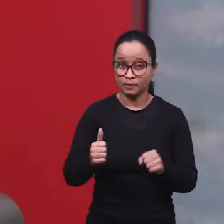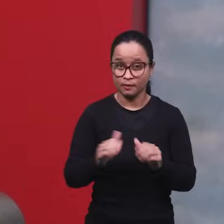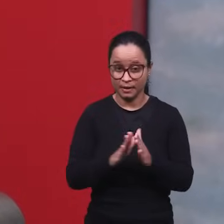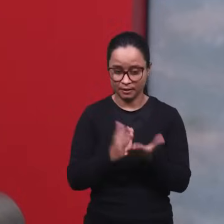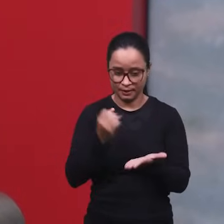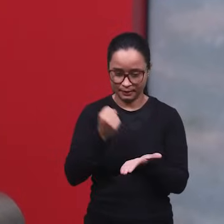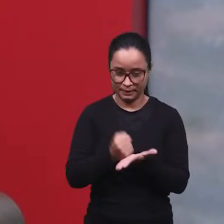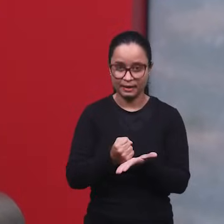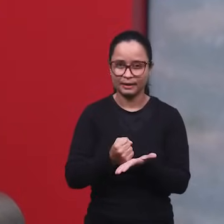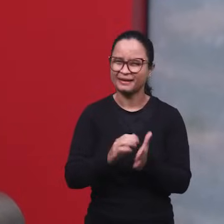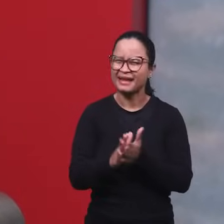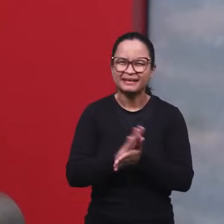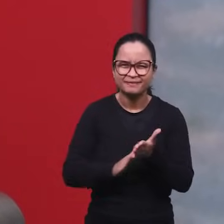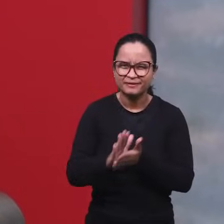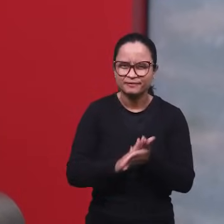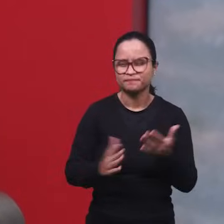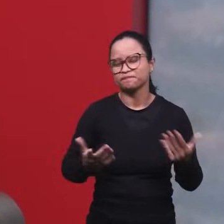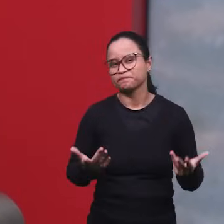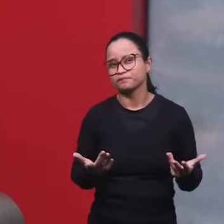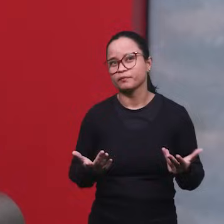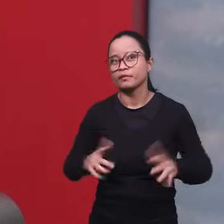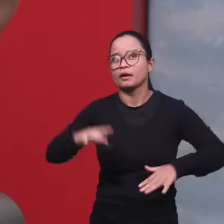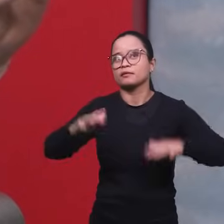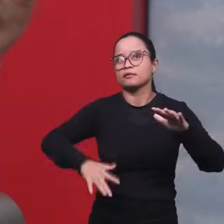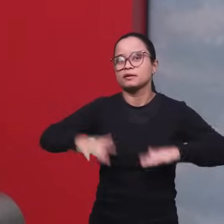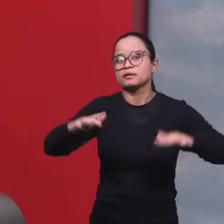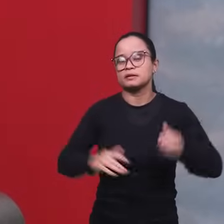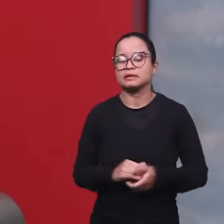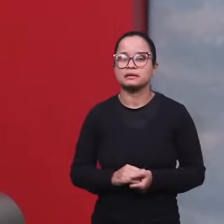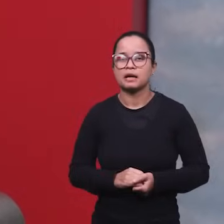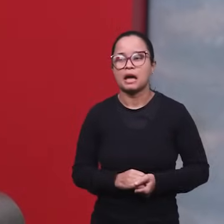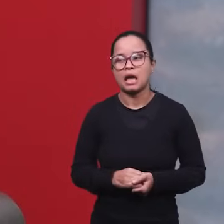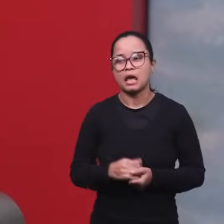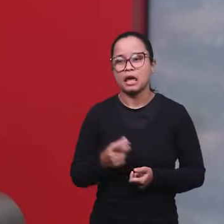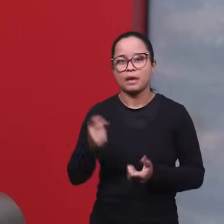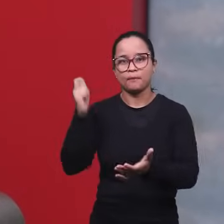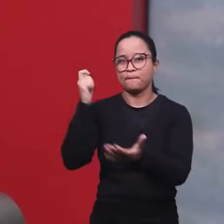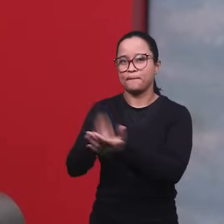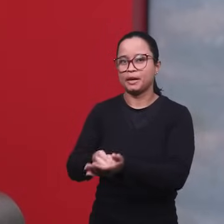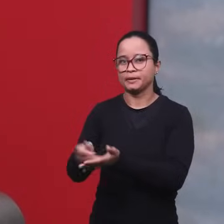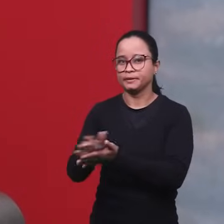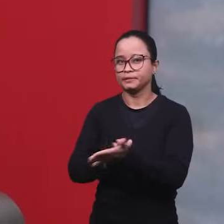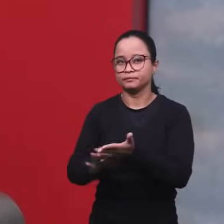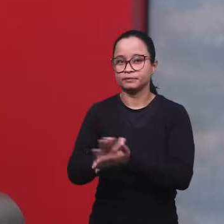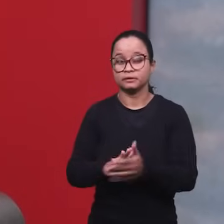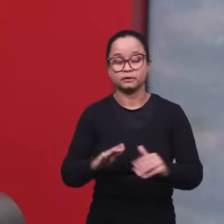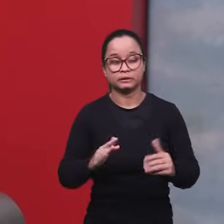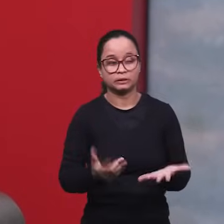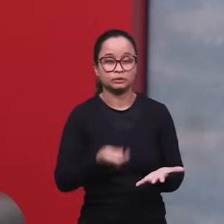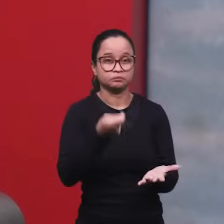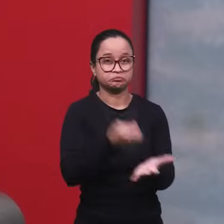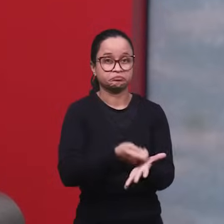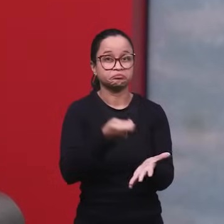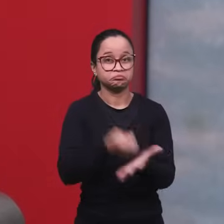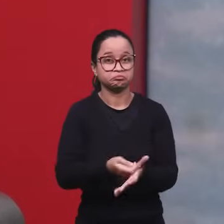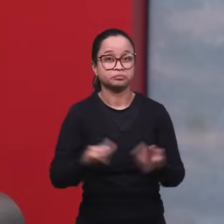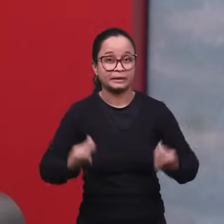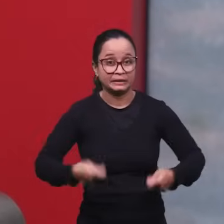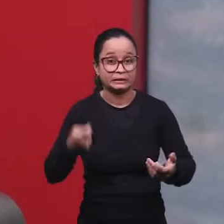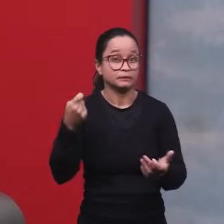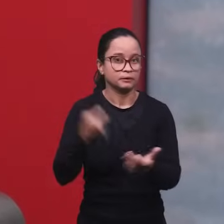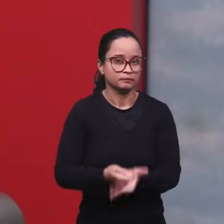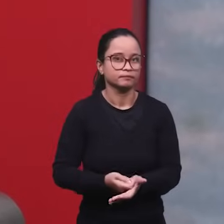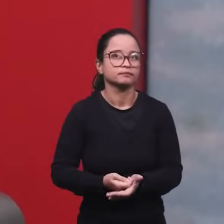registro na carteira, muitas vezes ele não contribui. Então, assim, obrigatoriamente ele